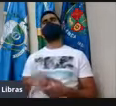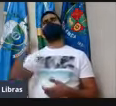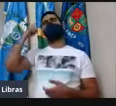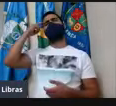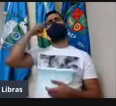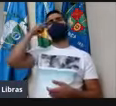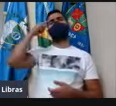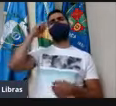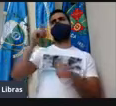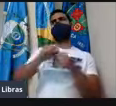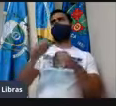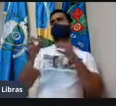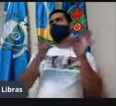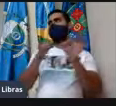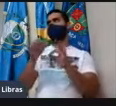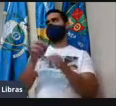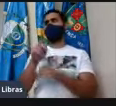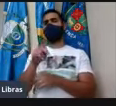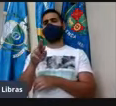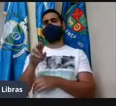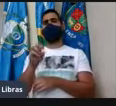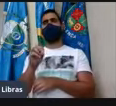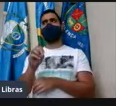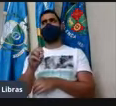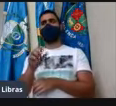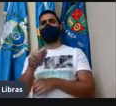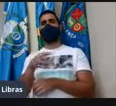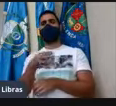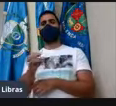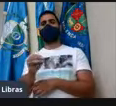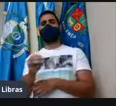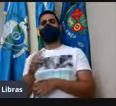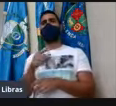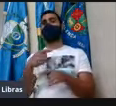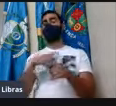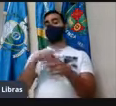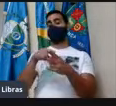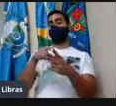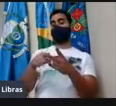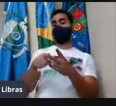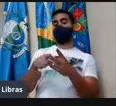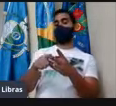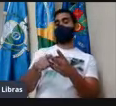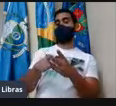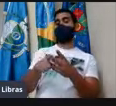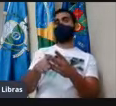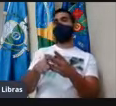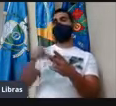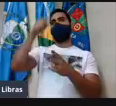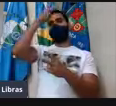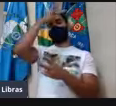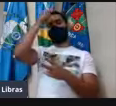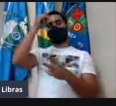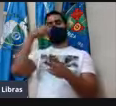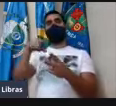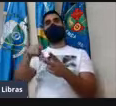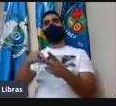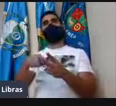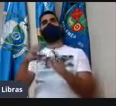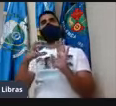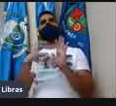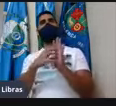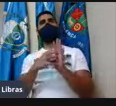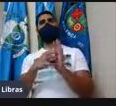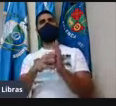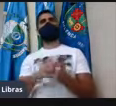de progestão, porque no pré-valença você tem dois patrocinadores, você tem a prefeitura e você tem a